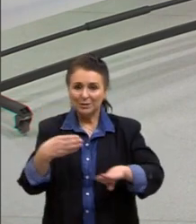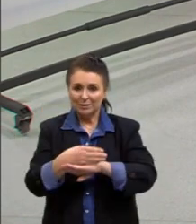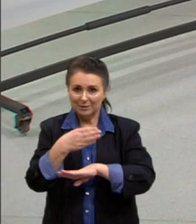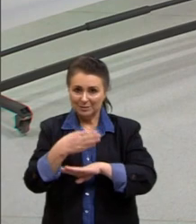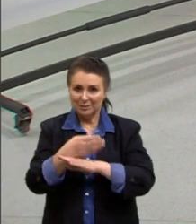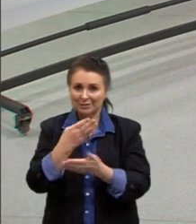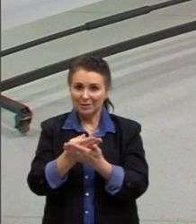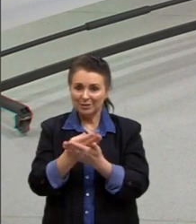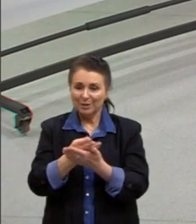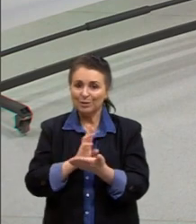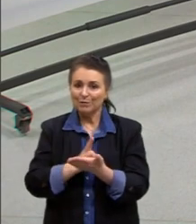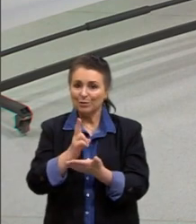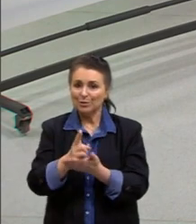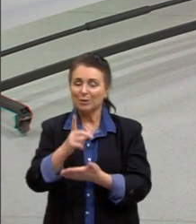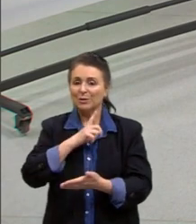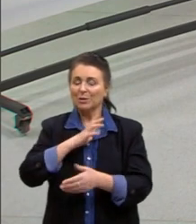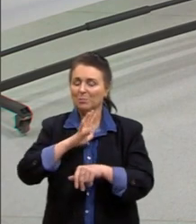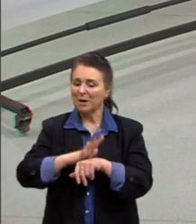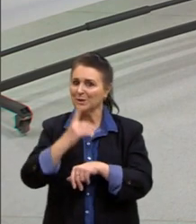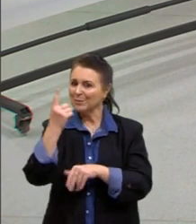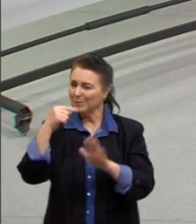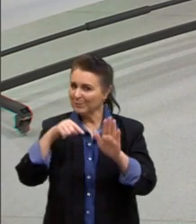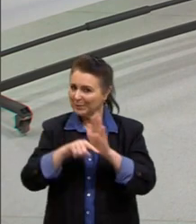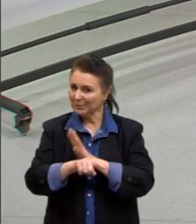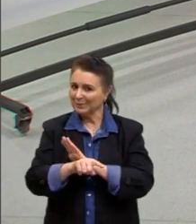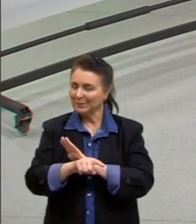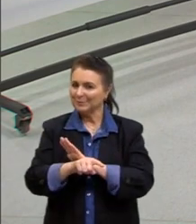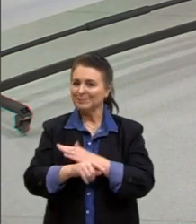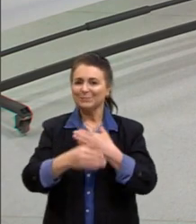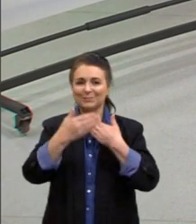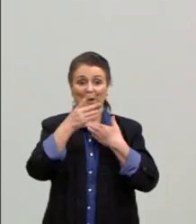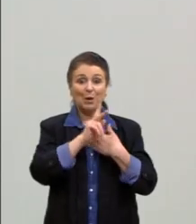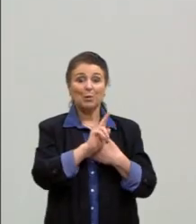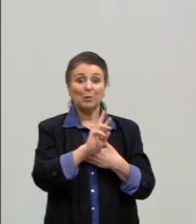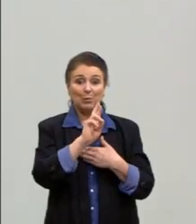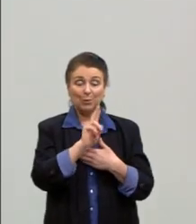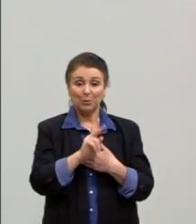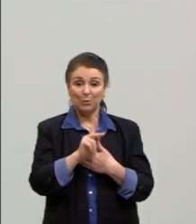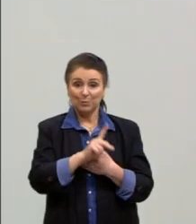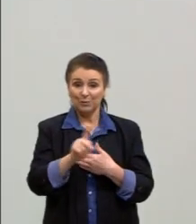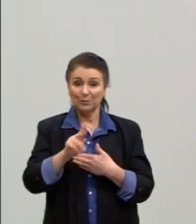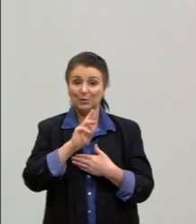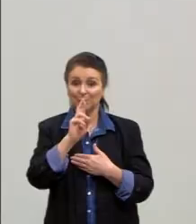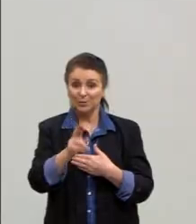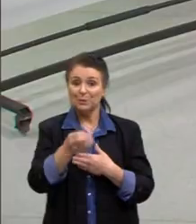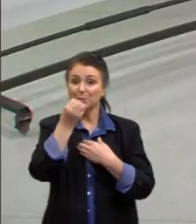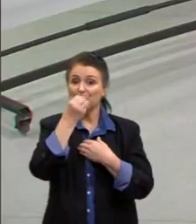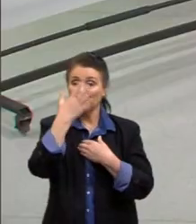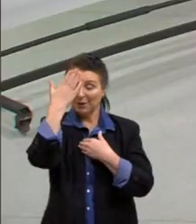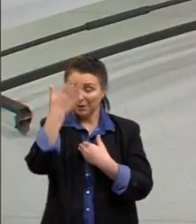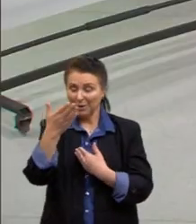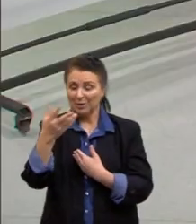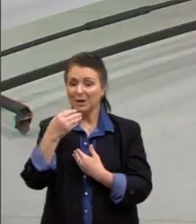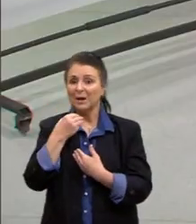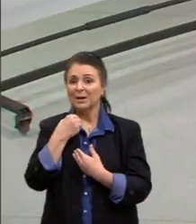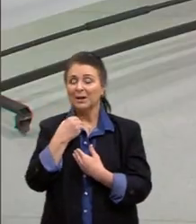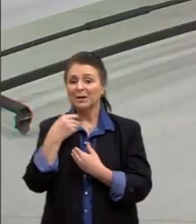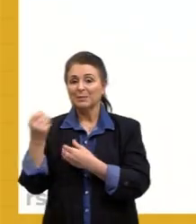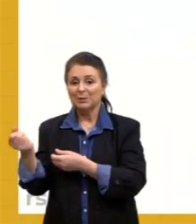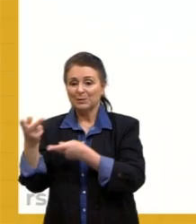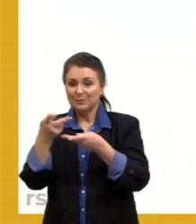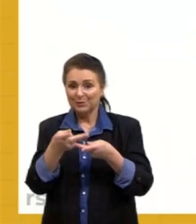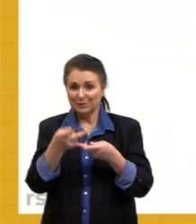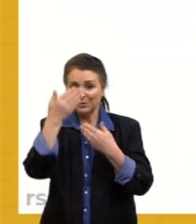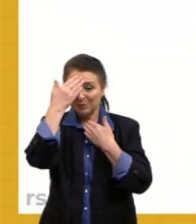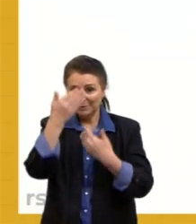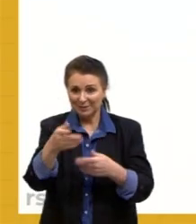vou seguir com o pessoal aqui porque eu tenho mais uma questão para trabalhar com eles Muito obrigado Luana boa aula Valeu pelo convite Então pessoal